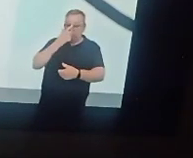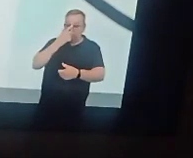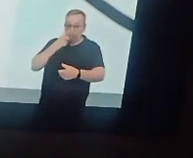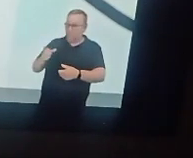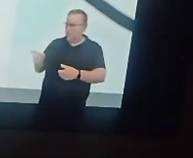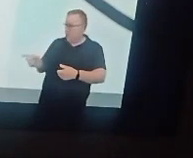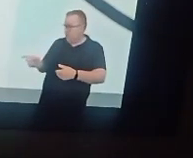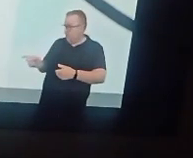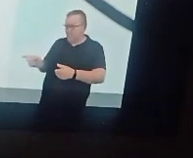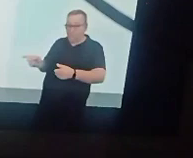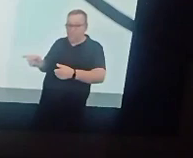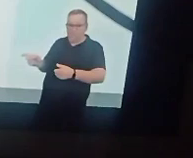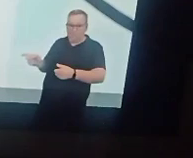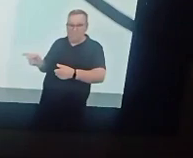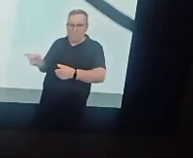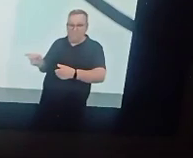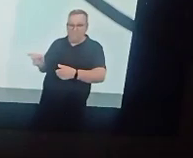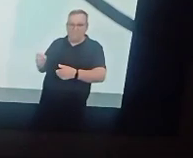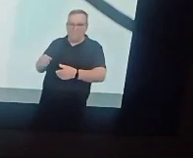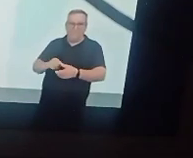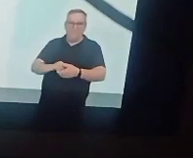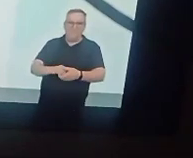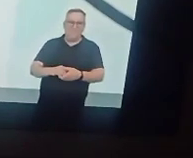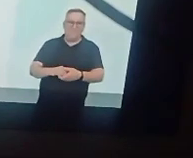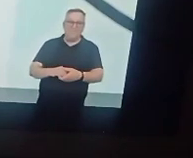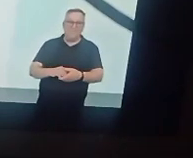Quando entrarmos em Consulta de Tempos, pode passar.